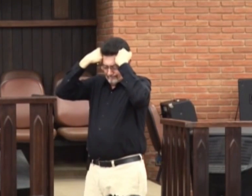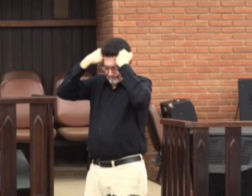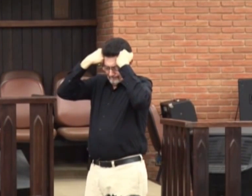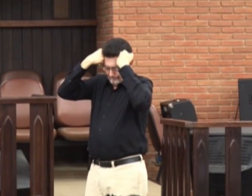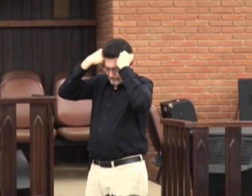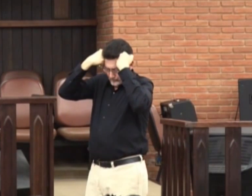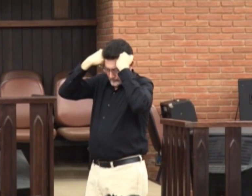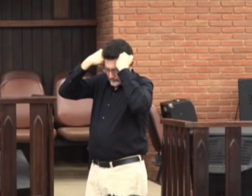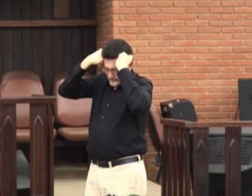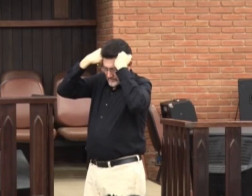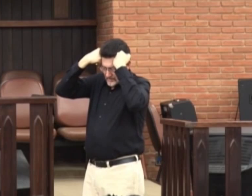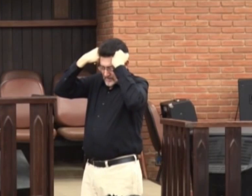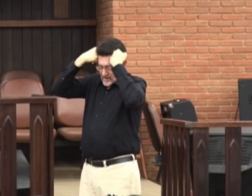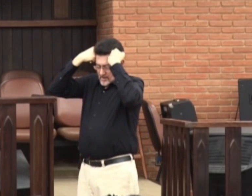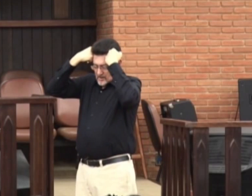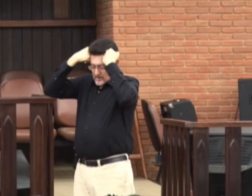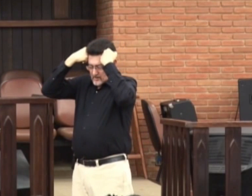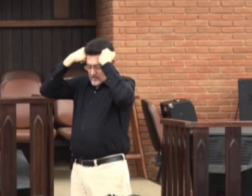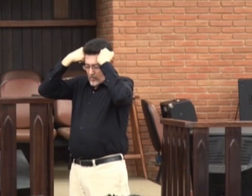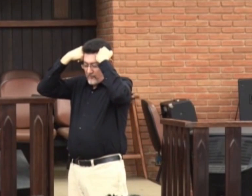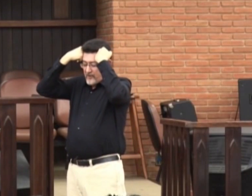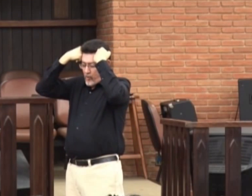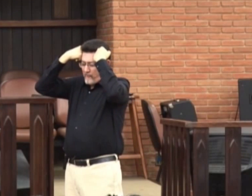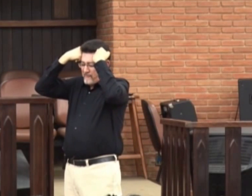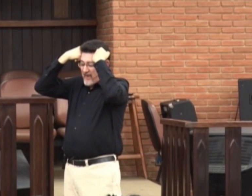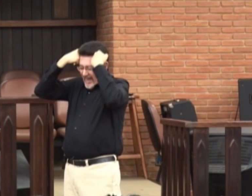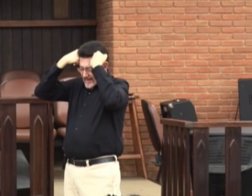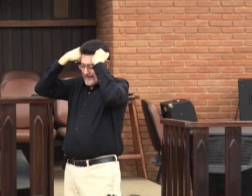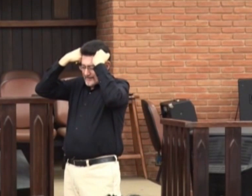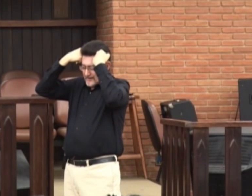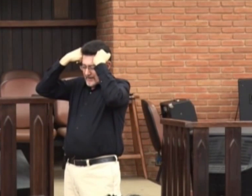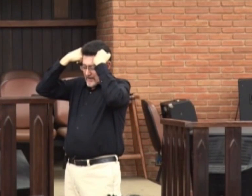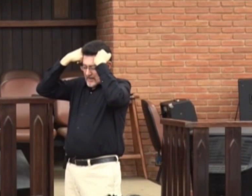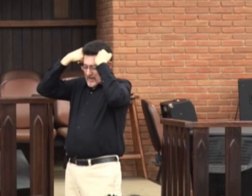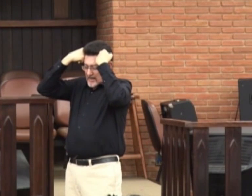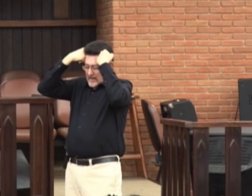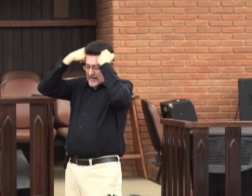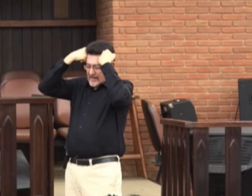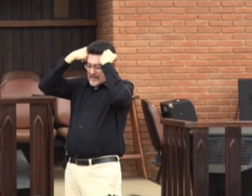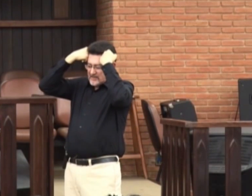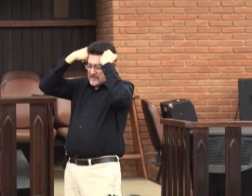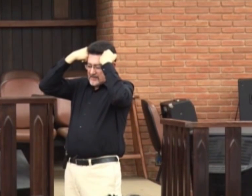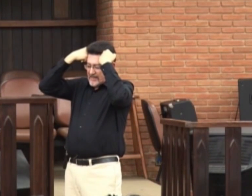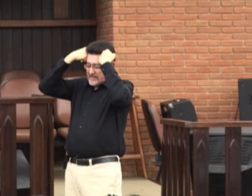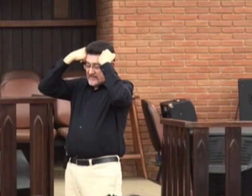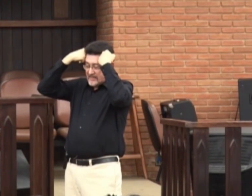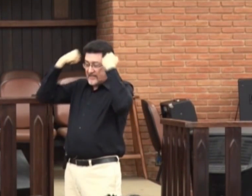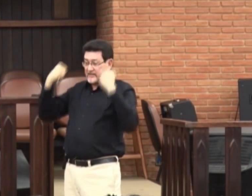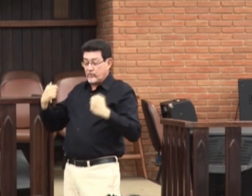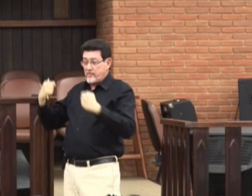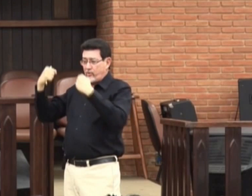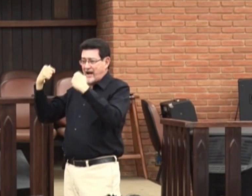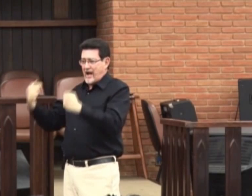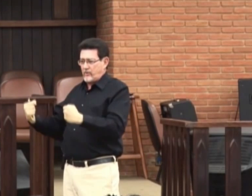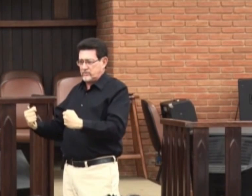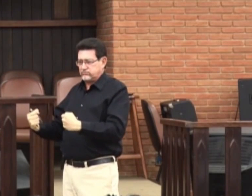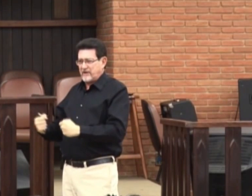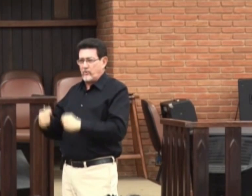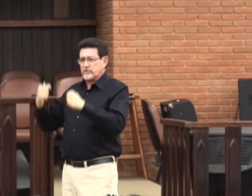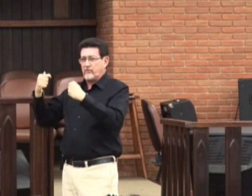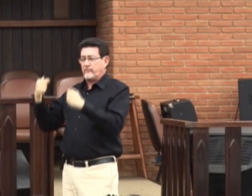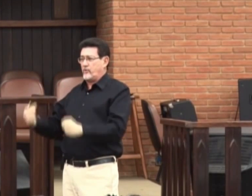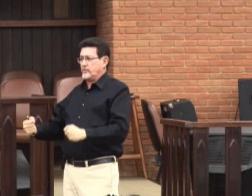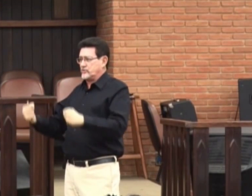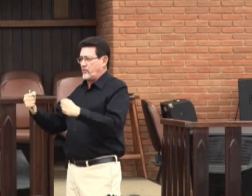ouvir com fé aqueles CDs, estão no meu carro.